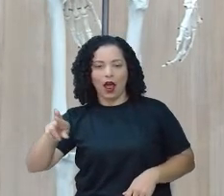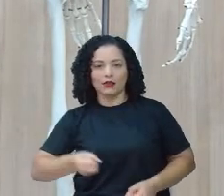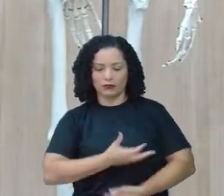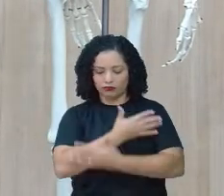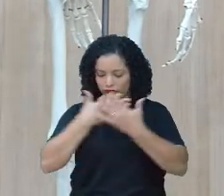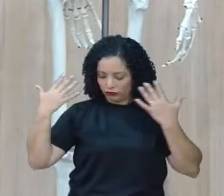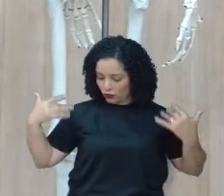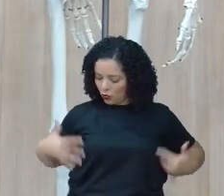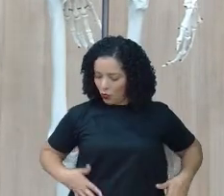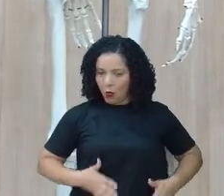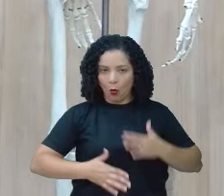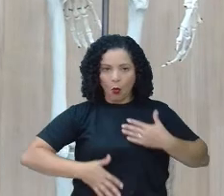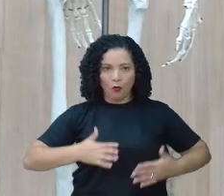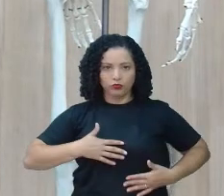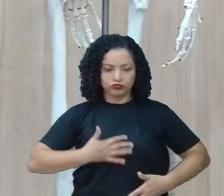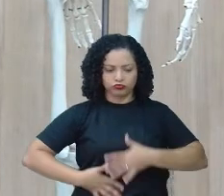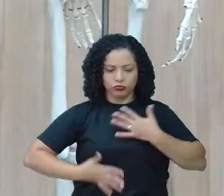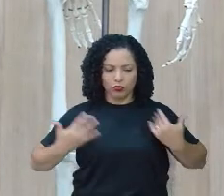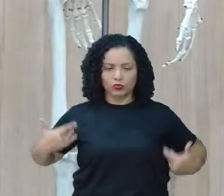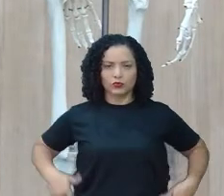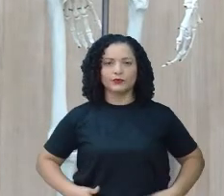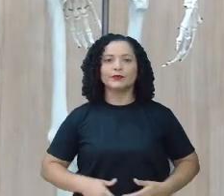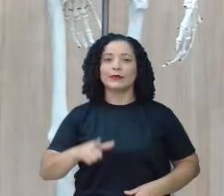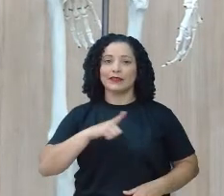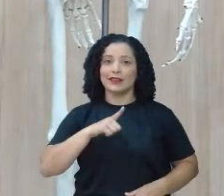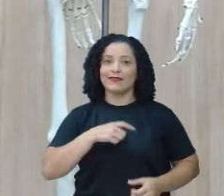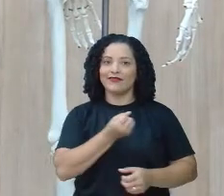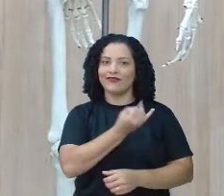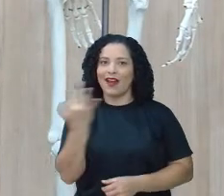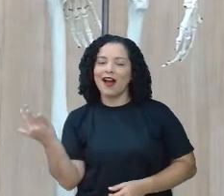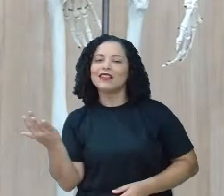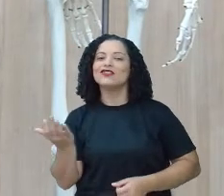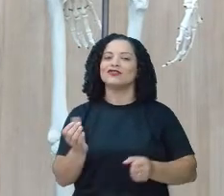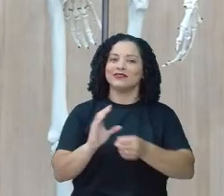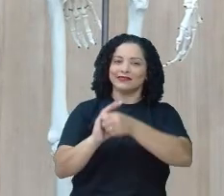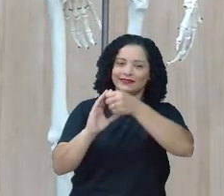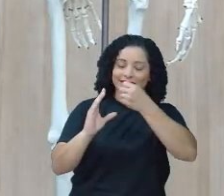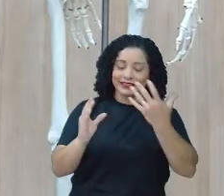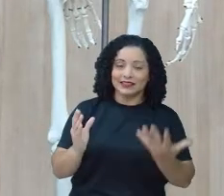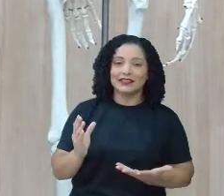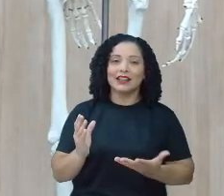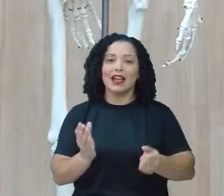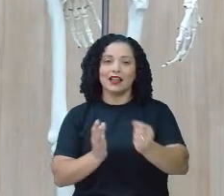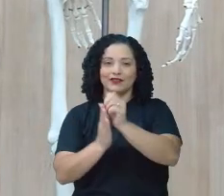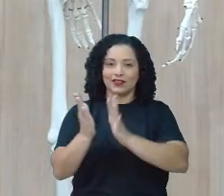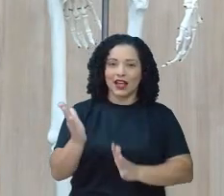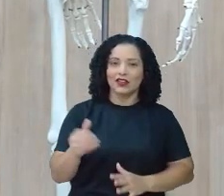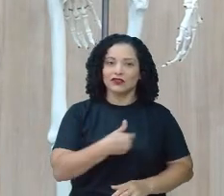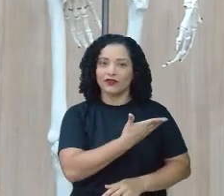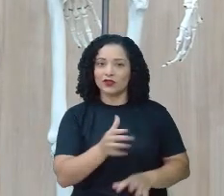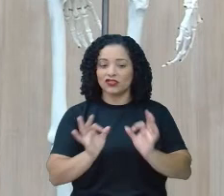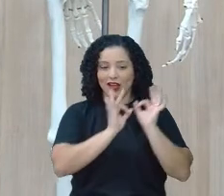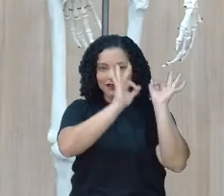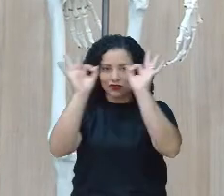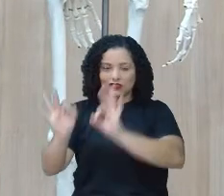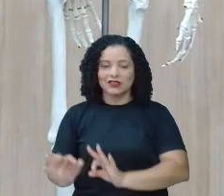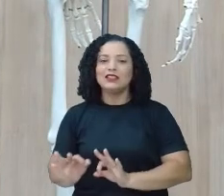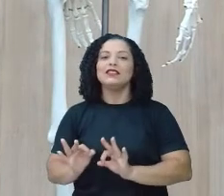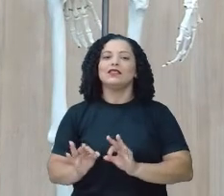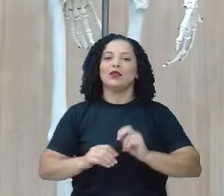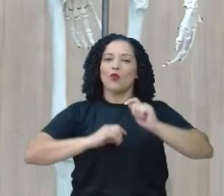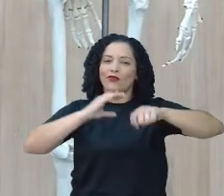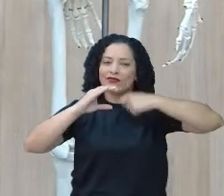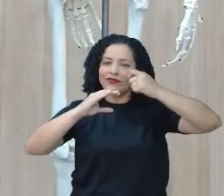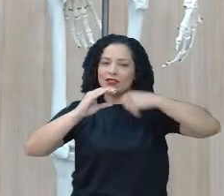de hoje eu deixei muitas tarefas para vocês. Então, não deixem de assistir os vídeos lá da plataforma da Unirec,